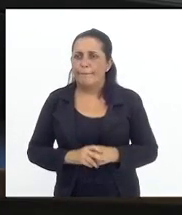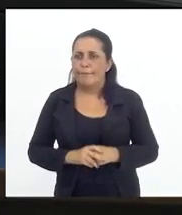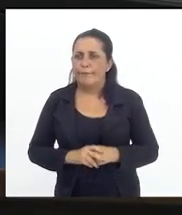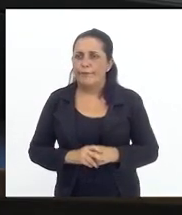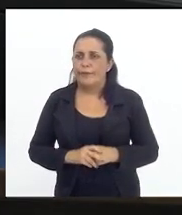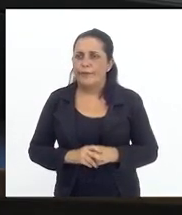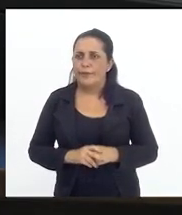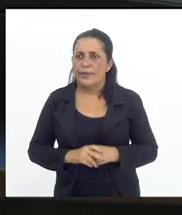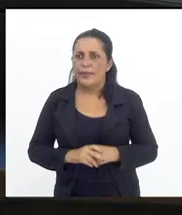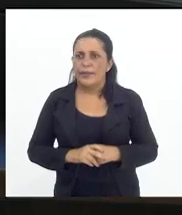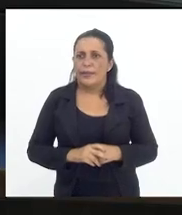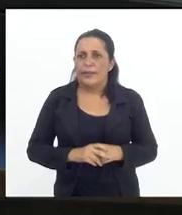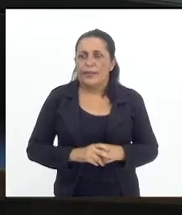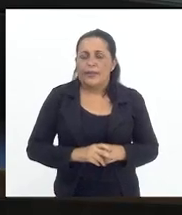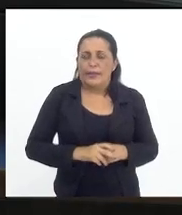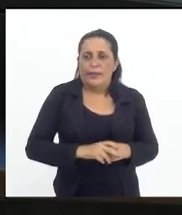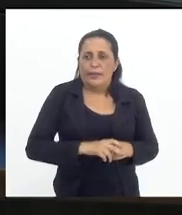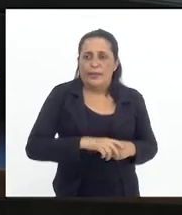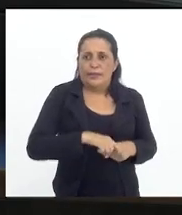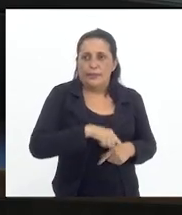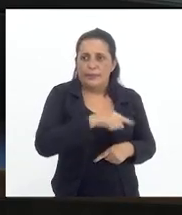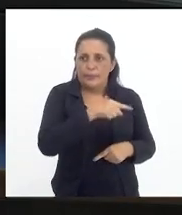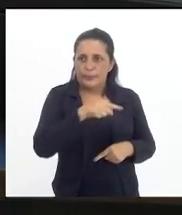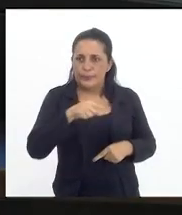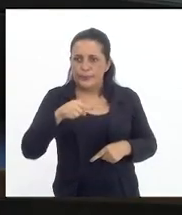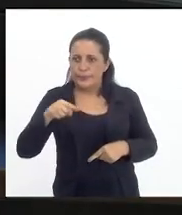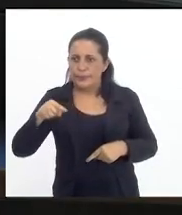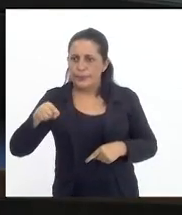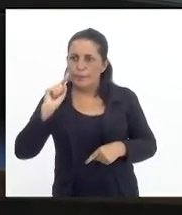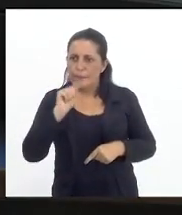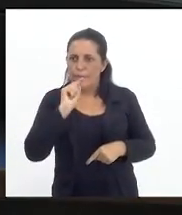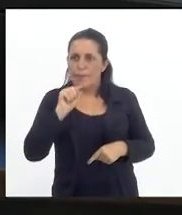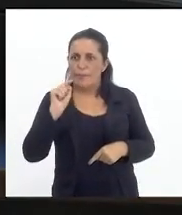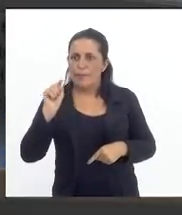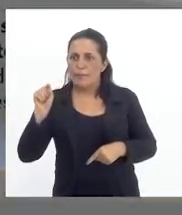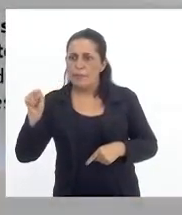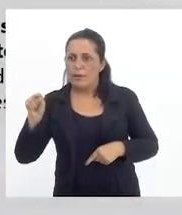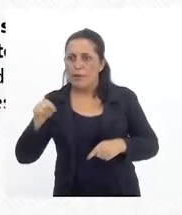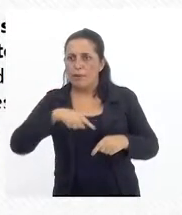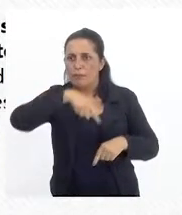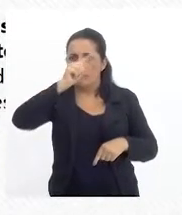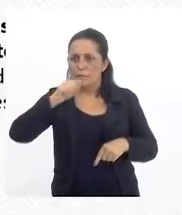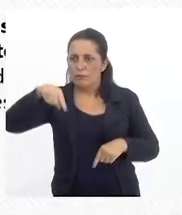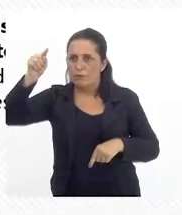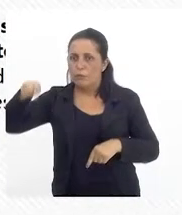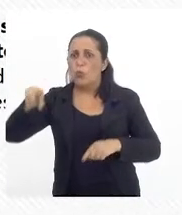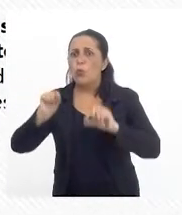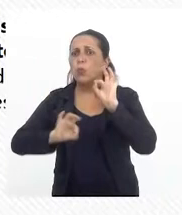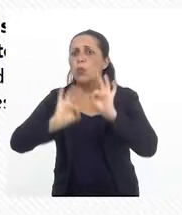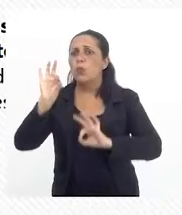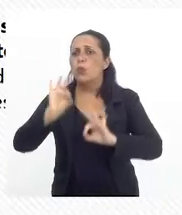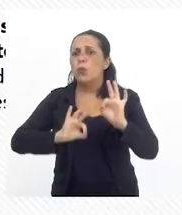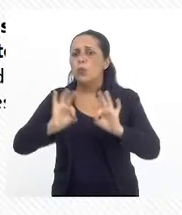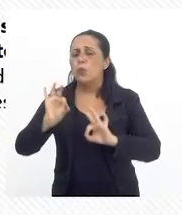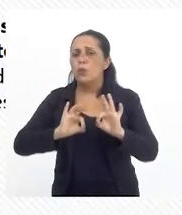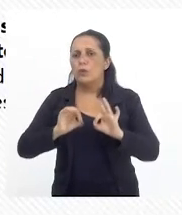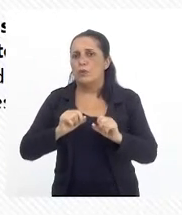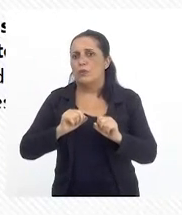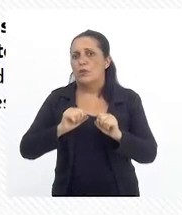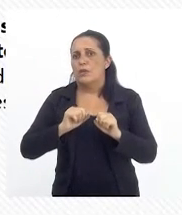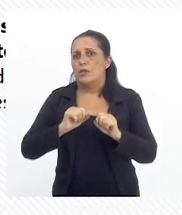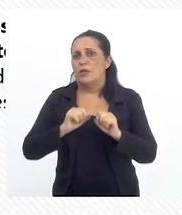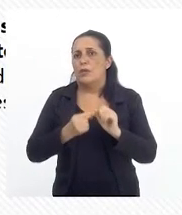e essa linha pontilhada é a linha que mostra a nossa Projeção de receita e essa projeção na